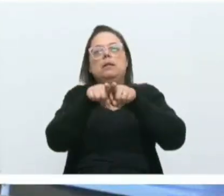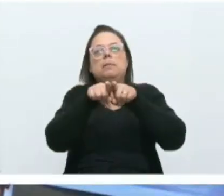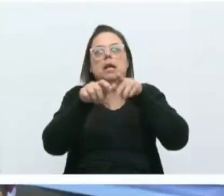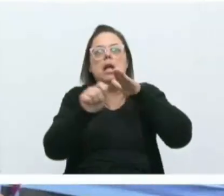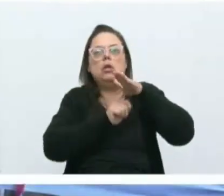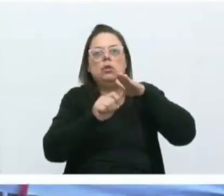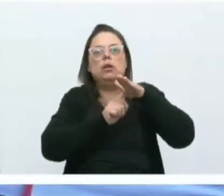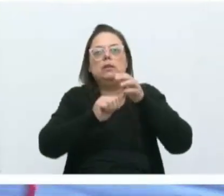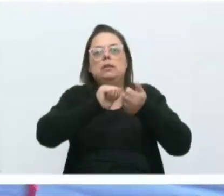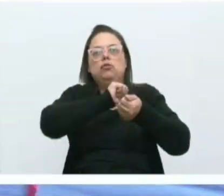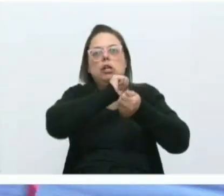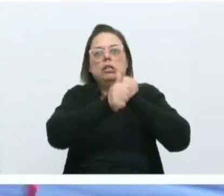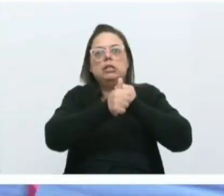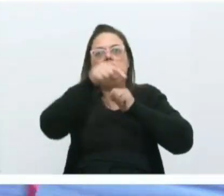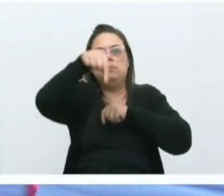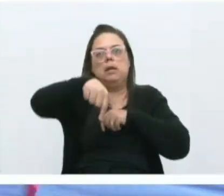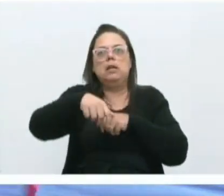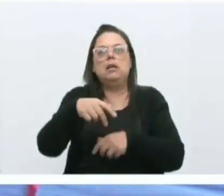Atletismo de Paulínia.